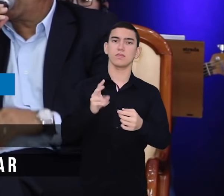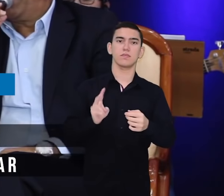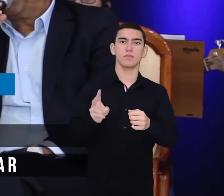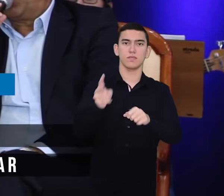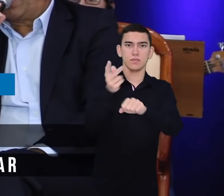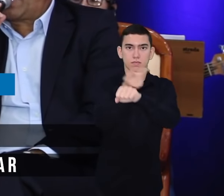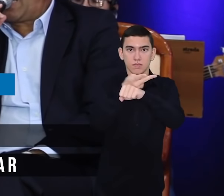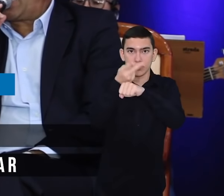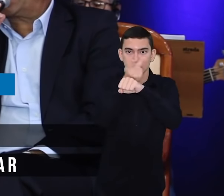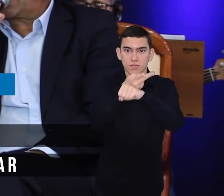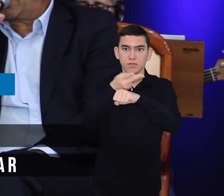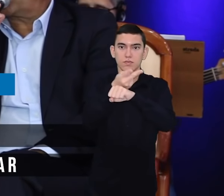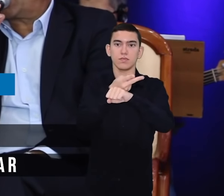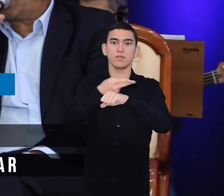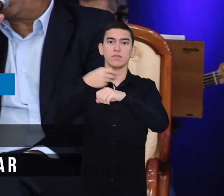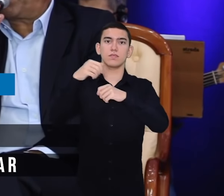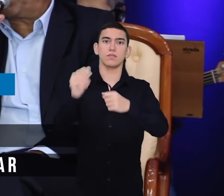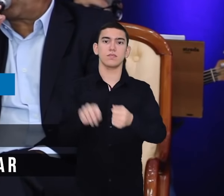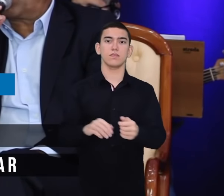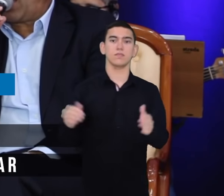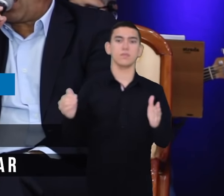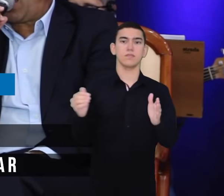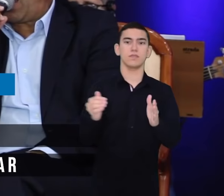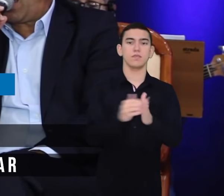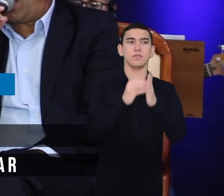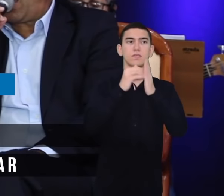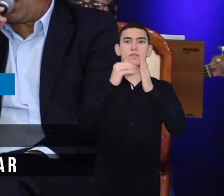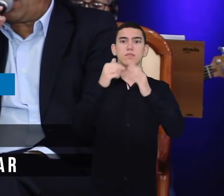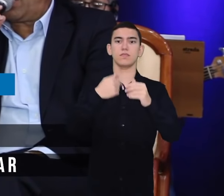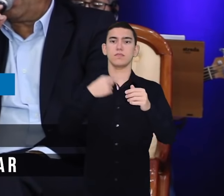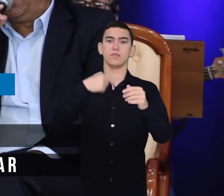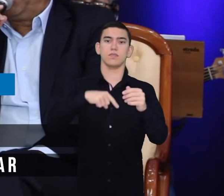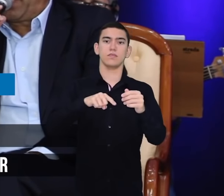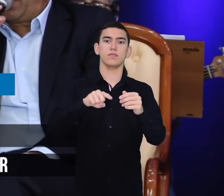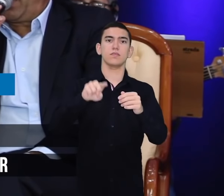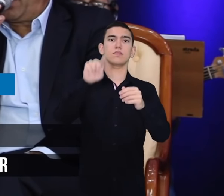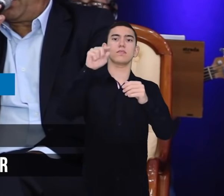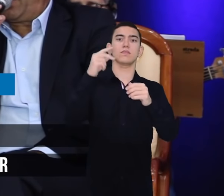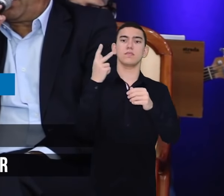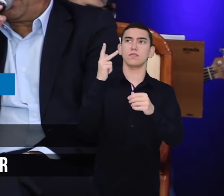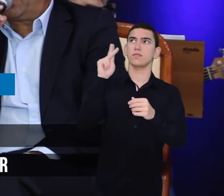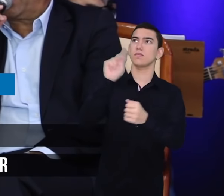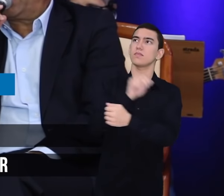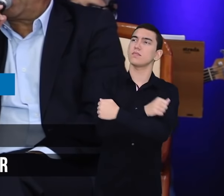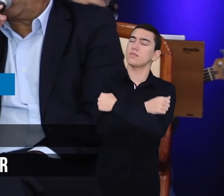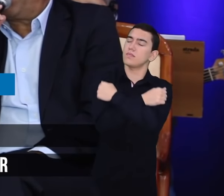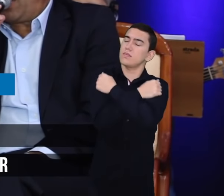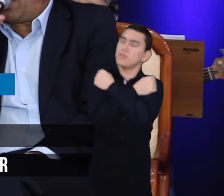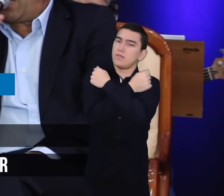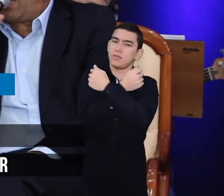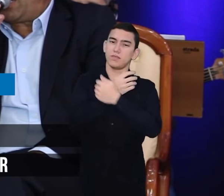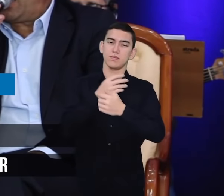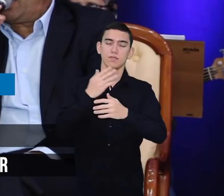Jesus, tua graça quero sempre procurar, até que eu